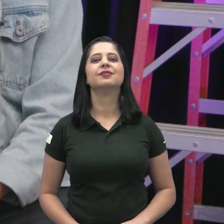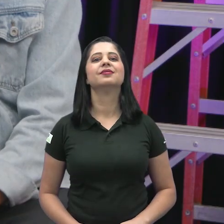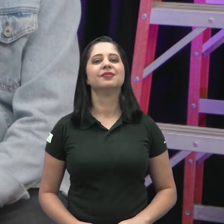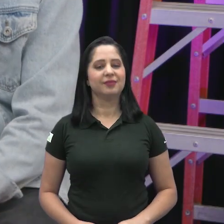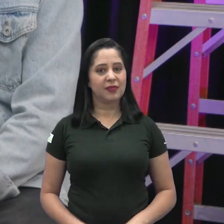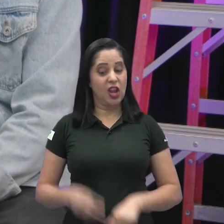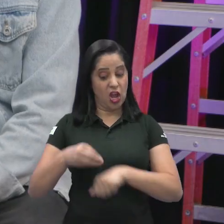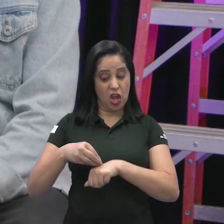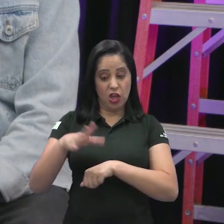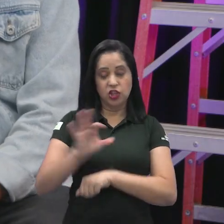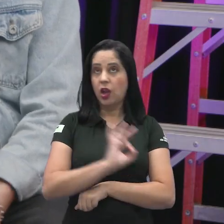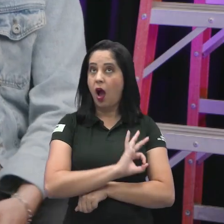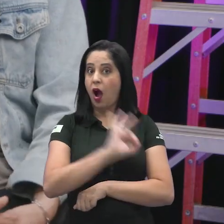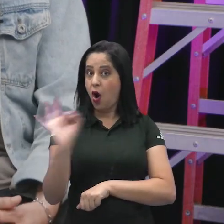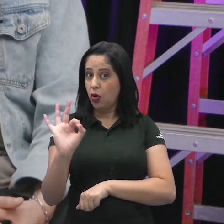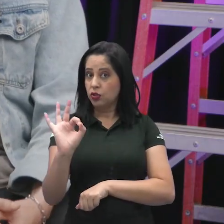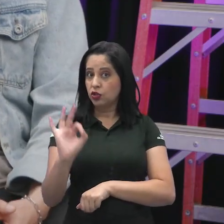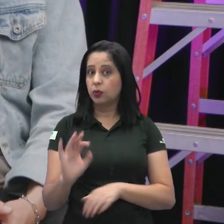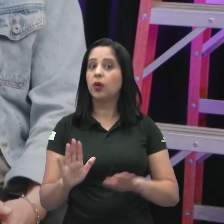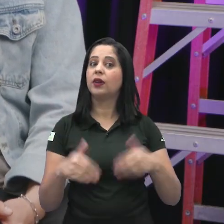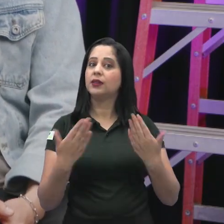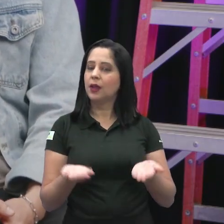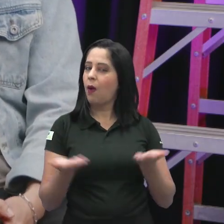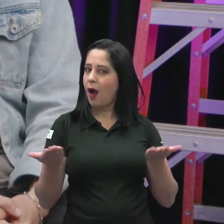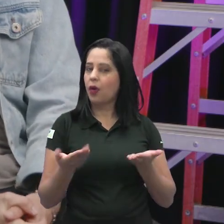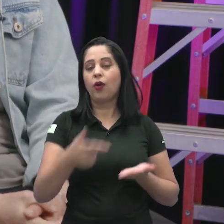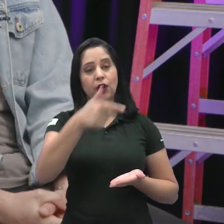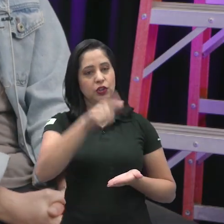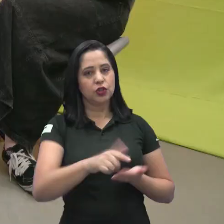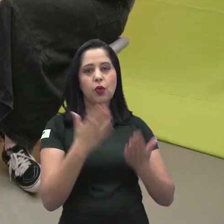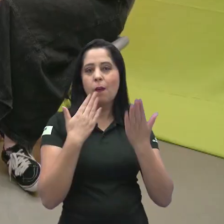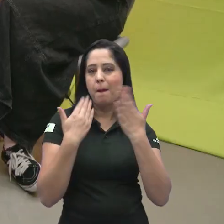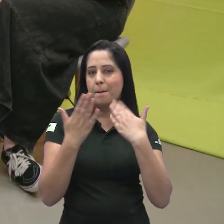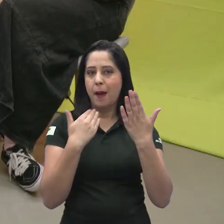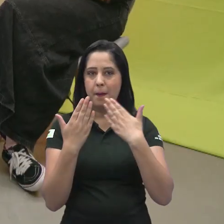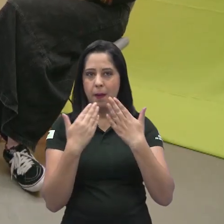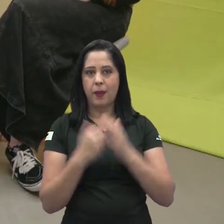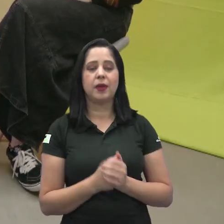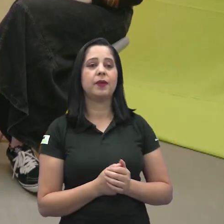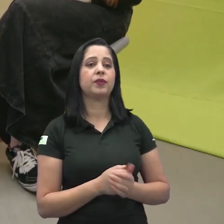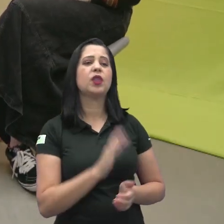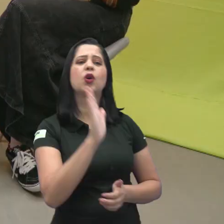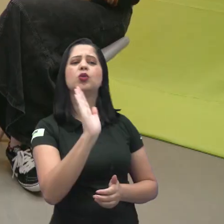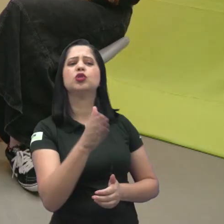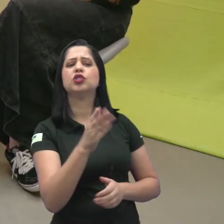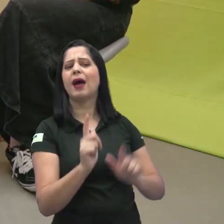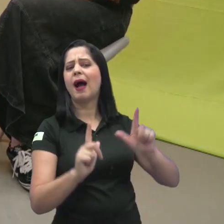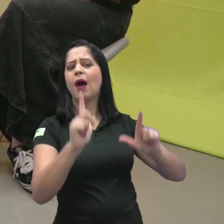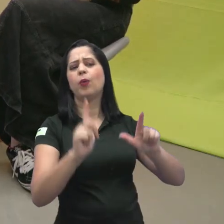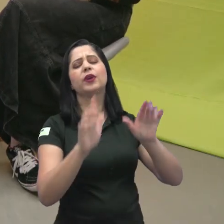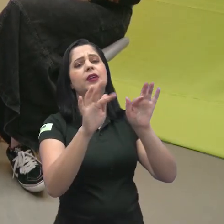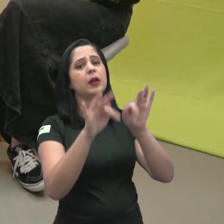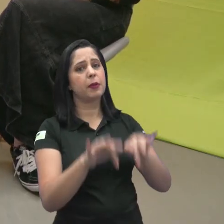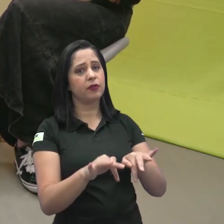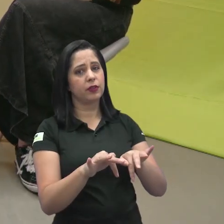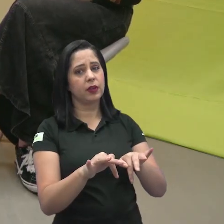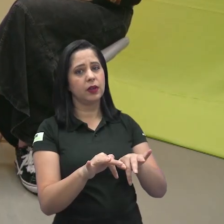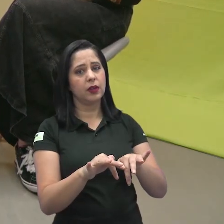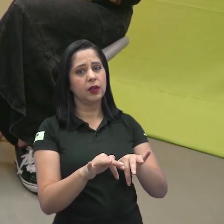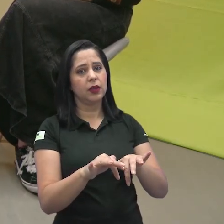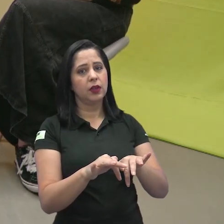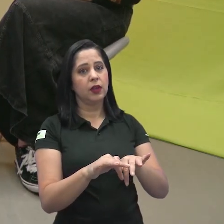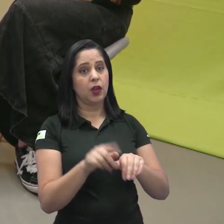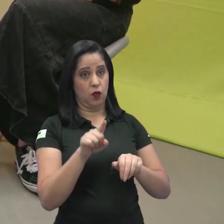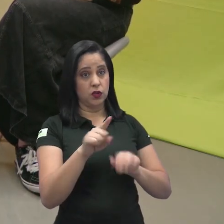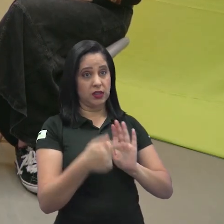Ótima dica de leitura, então a gente volta aqui para o nosso papo. Meninas, a gente está chegando no final do nosso papo, né? Vocês têm uma calça também aqui